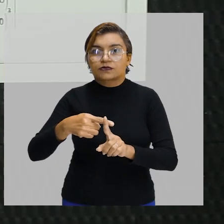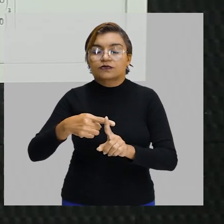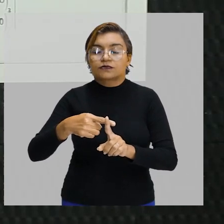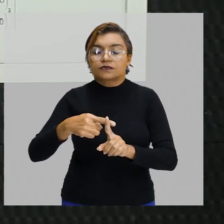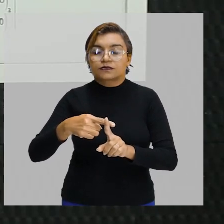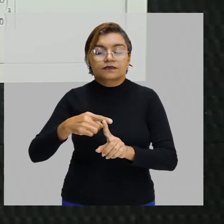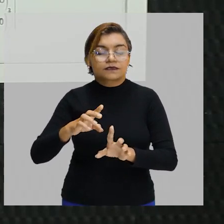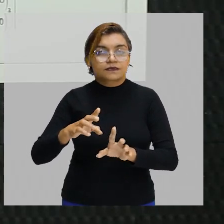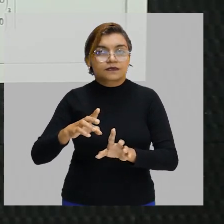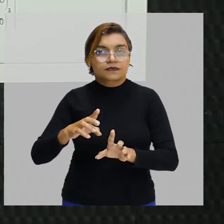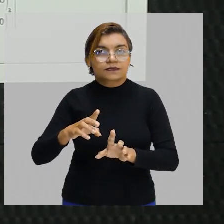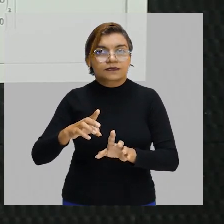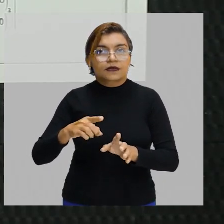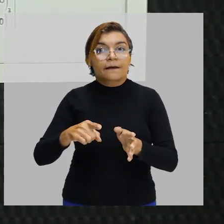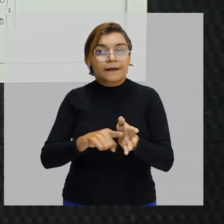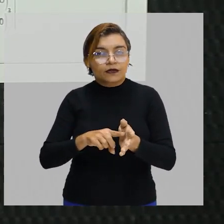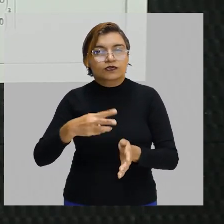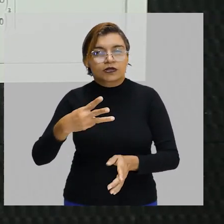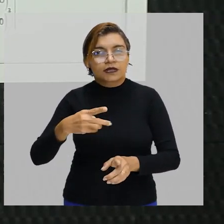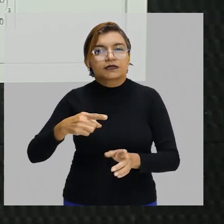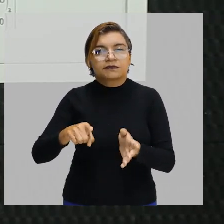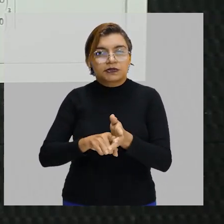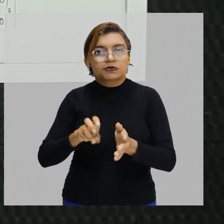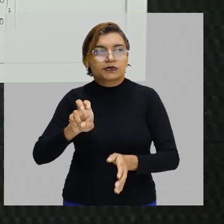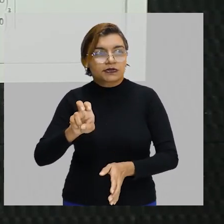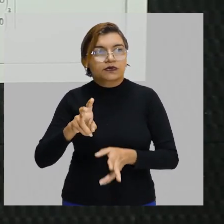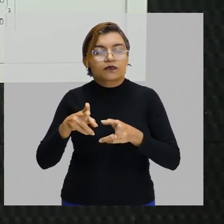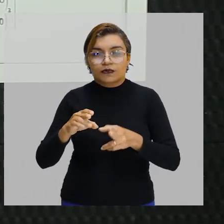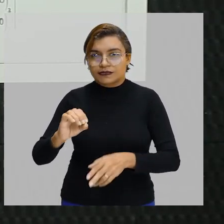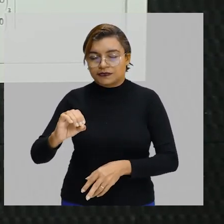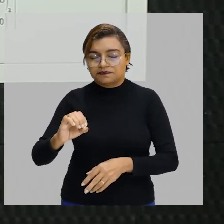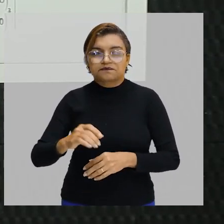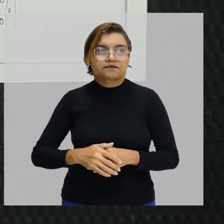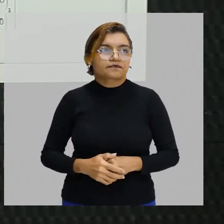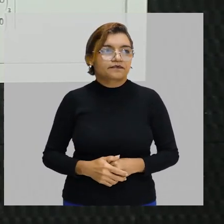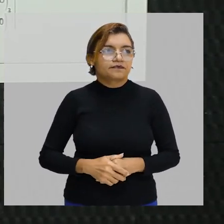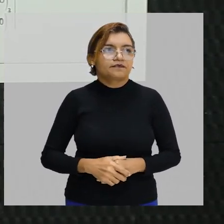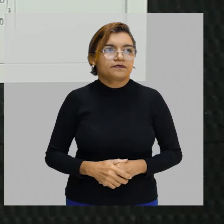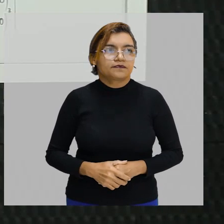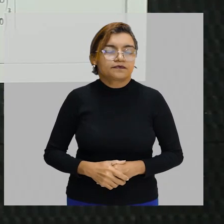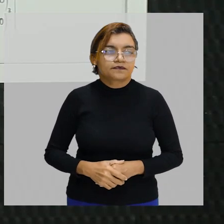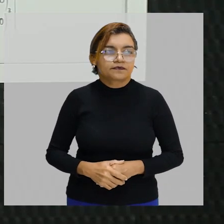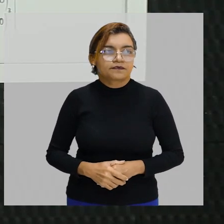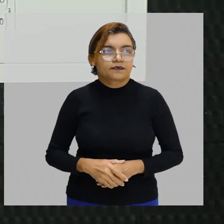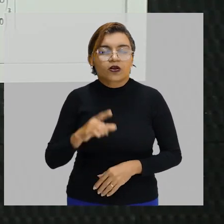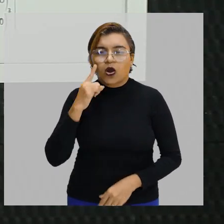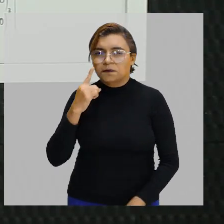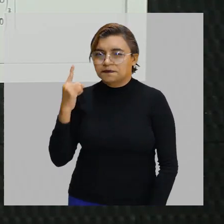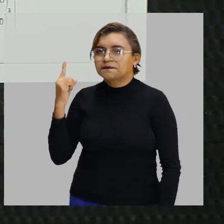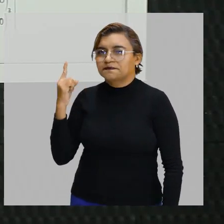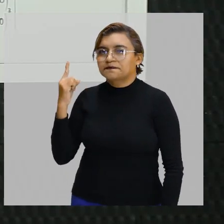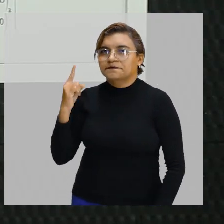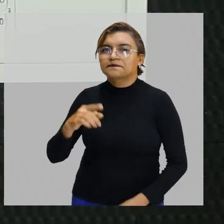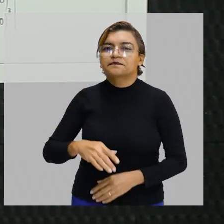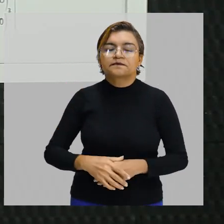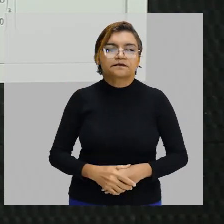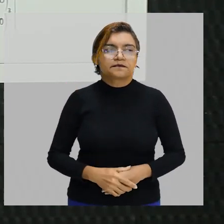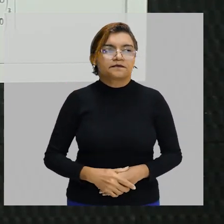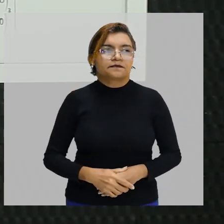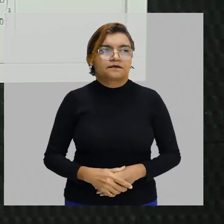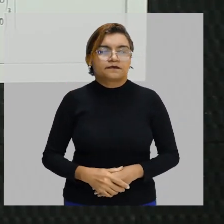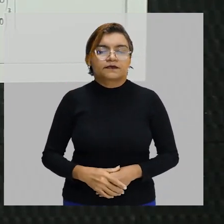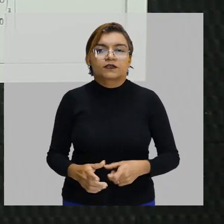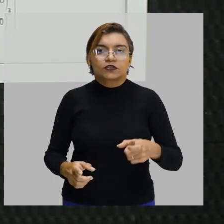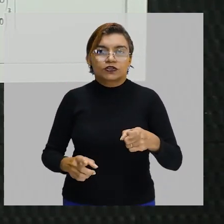Certo? Vamos fazer as operações com os termos semelhantes, né? Eu vou encontrar x ao quadrado mais